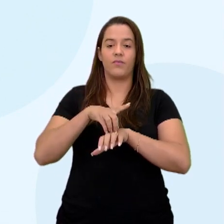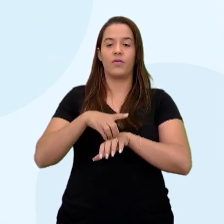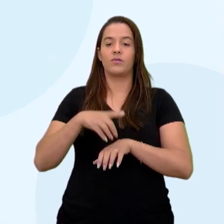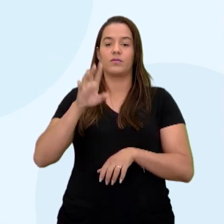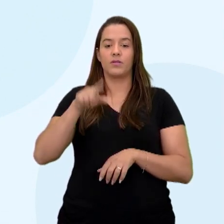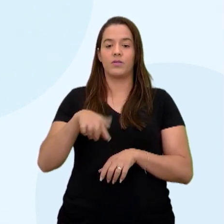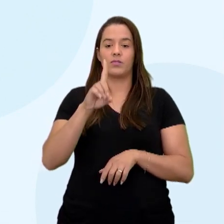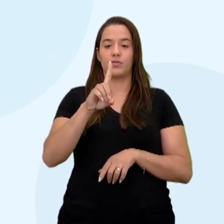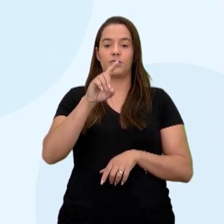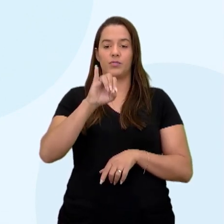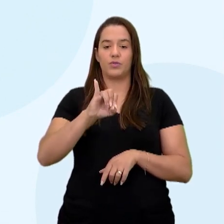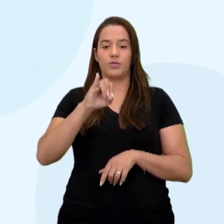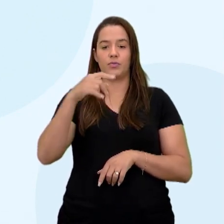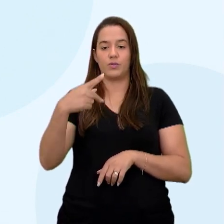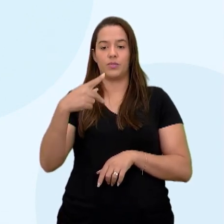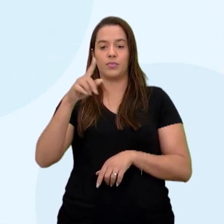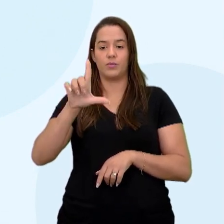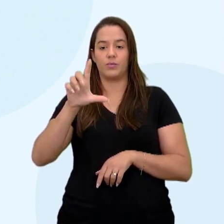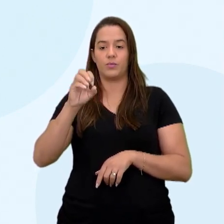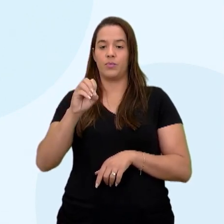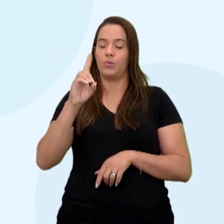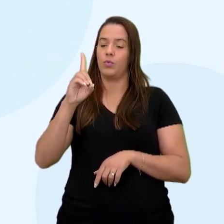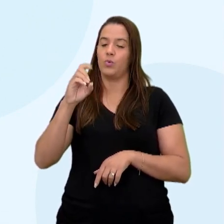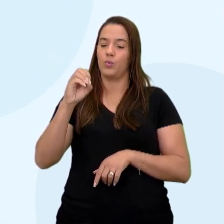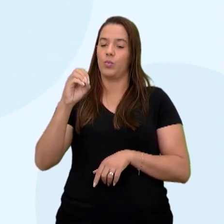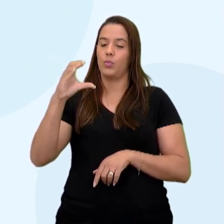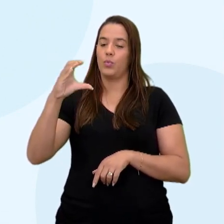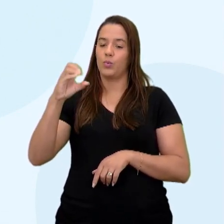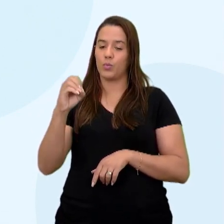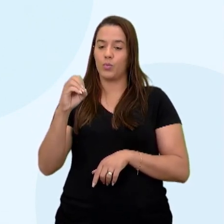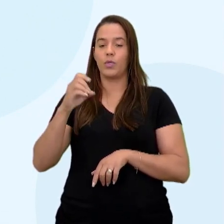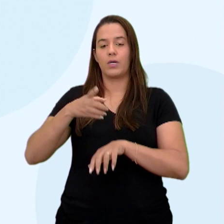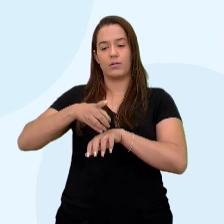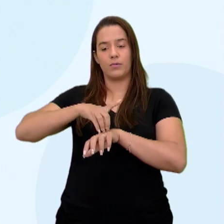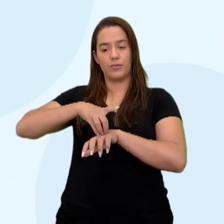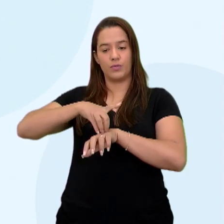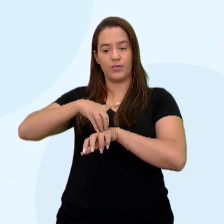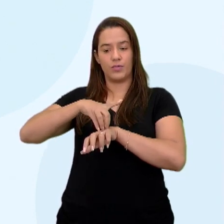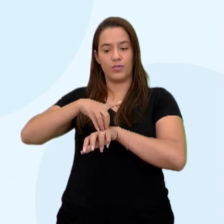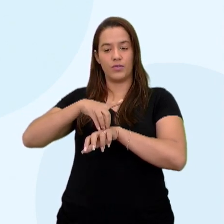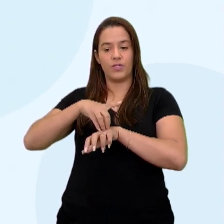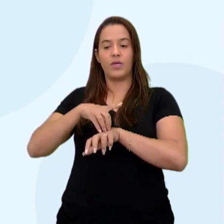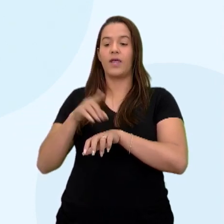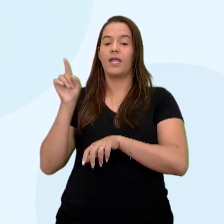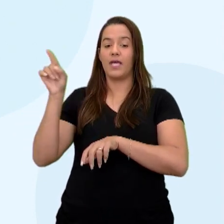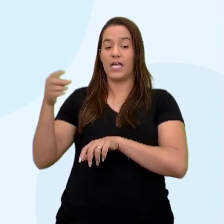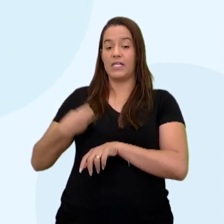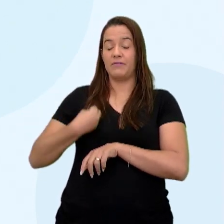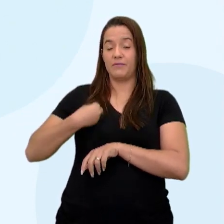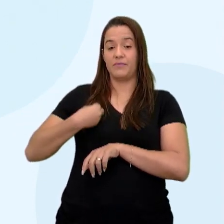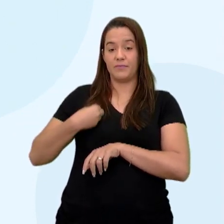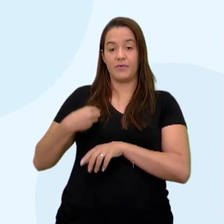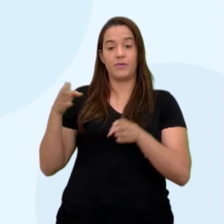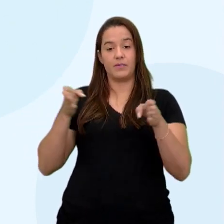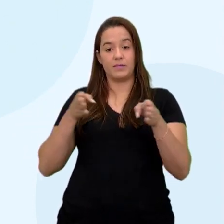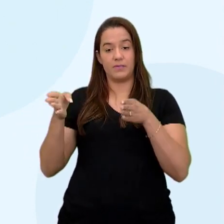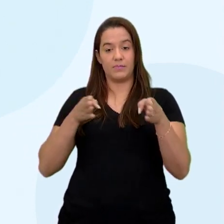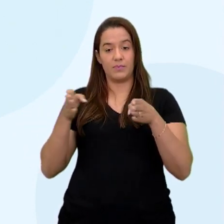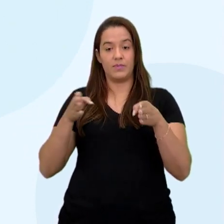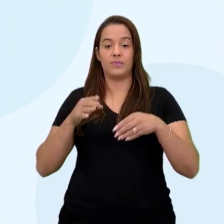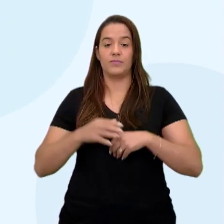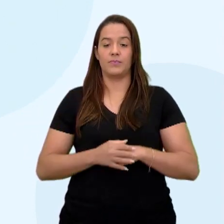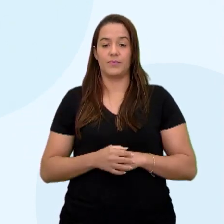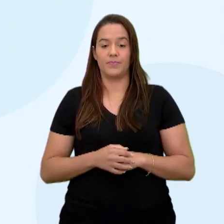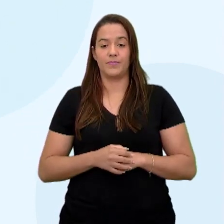é um dinossauro que viveu aí nessa era mesozoica, tá certo? Então tá aí, né,